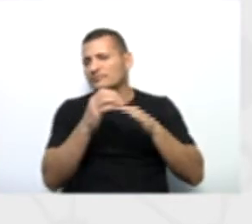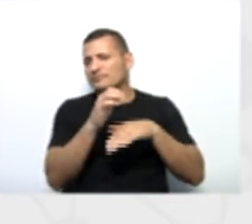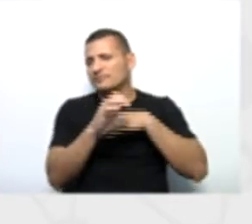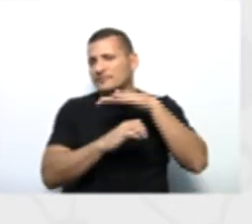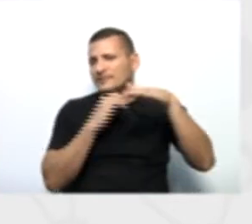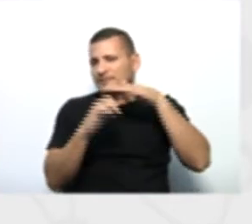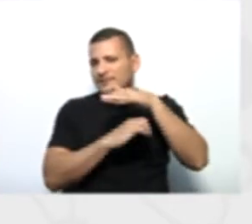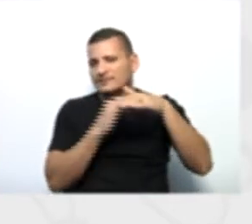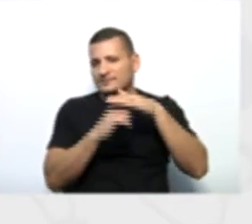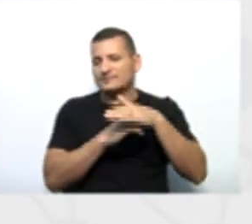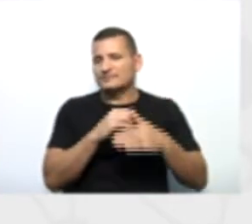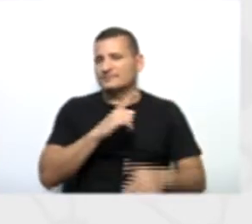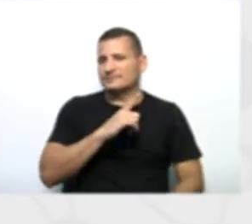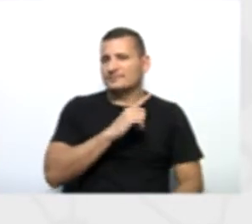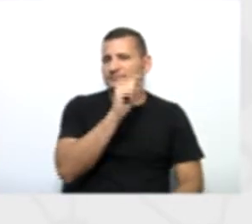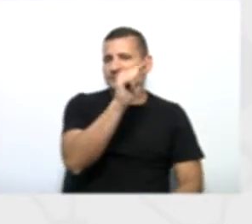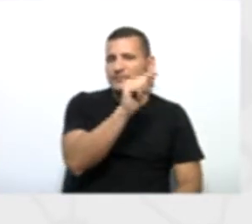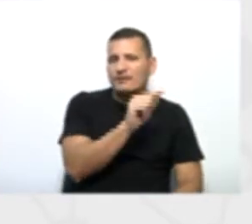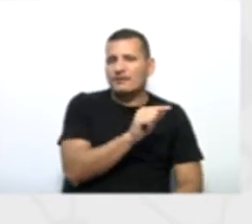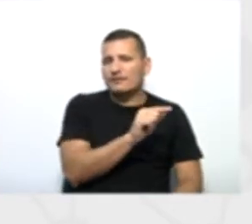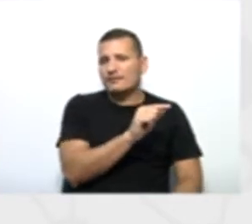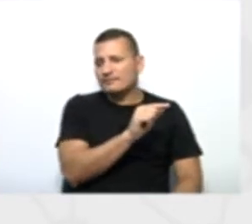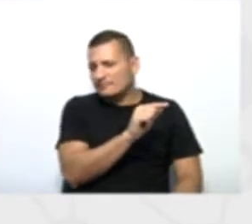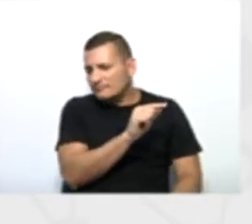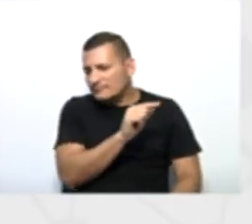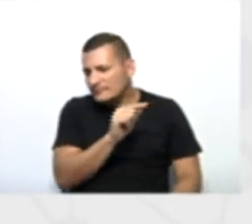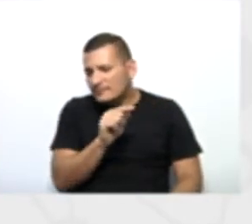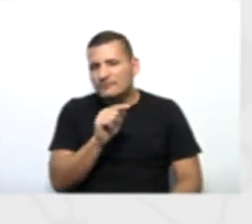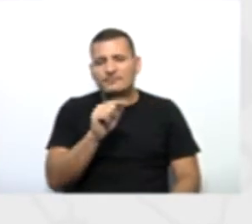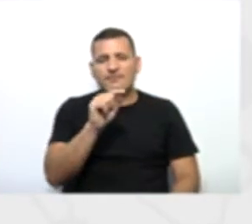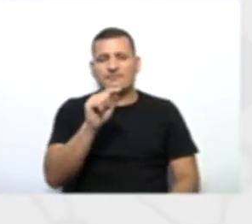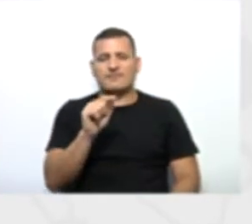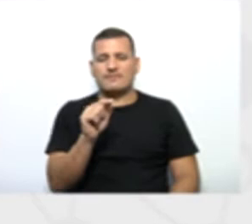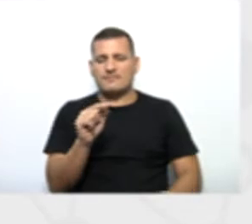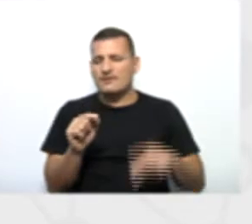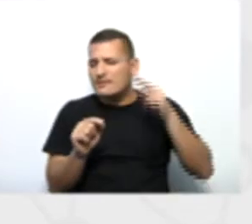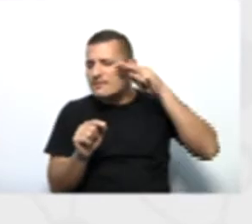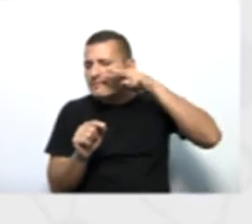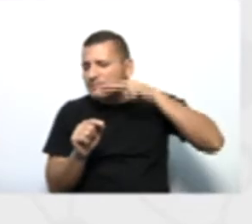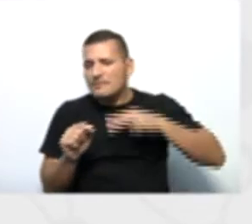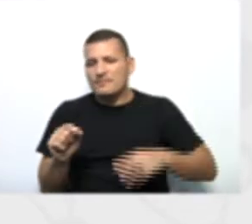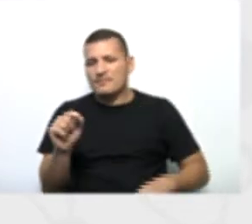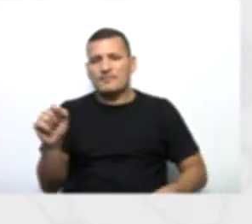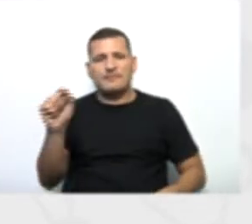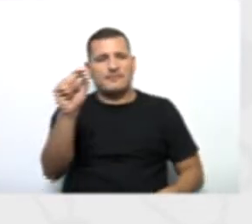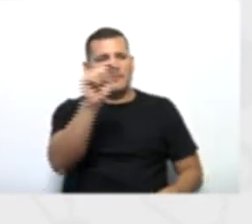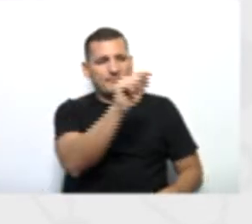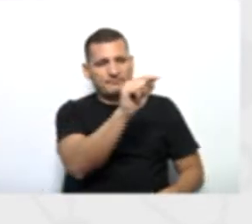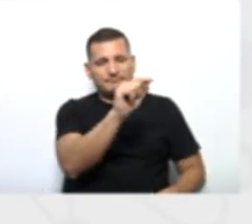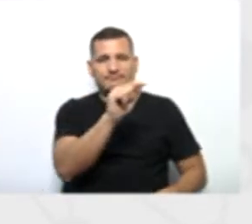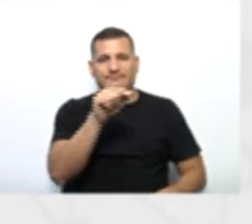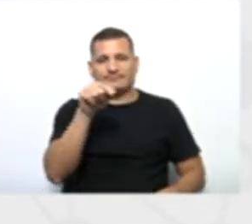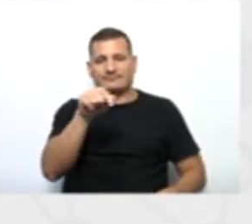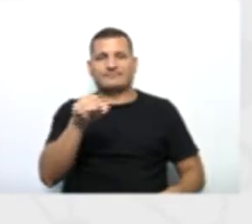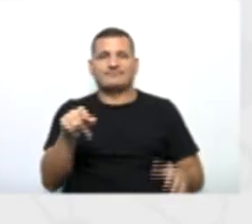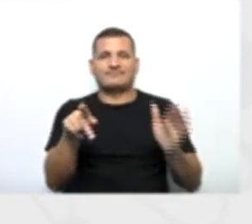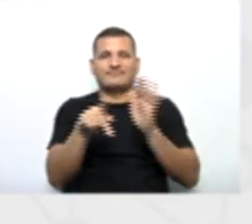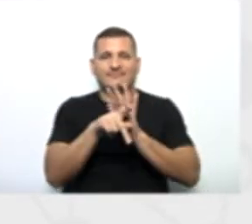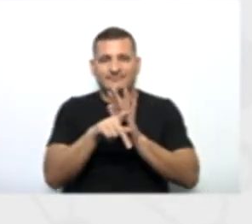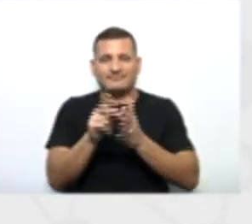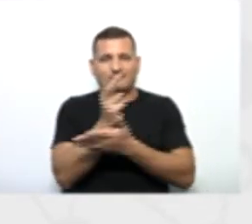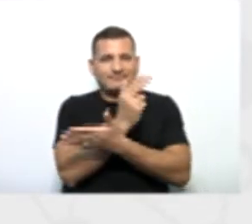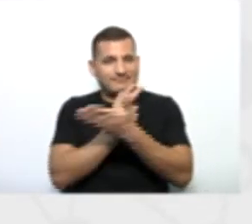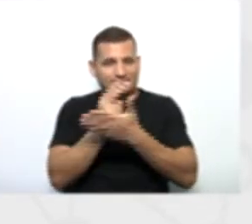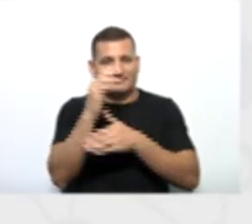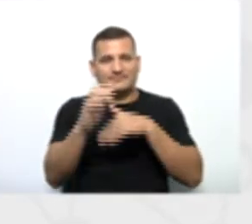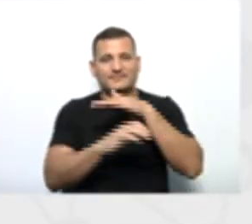ela, aqui ela vem mais um negócio aqui, aí aqui ela vem pra cá, ela faz isso, aqui ela... Ó, pronto, a planta baixa dela é essa. Aí, vamos lá,